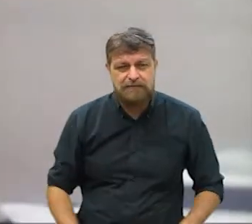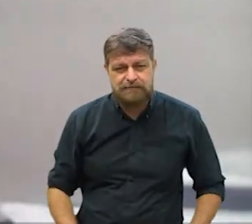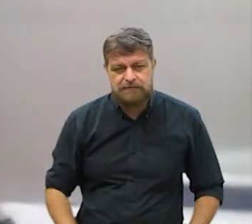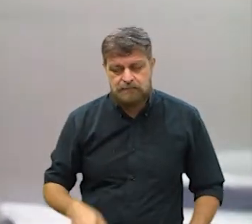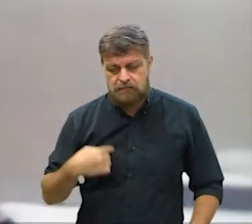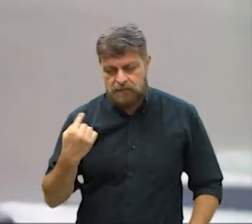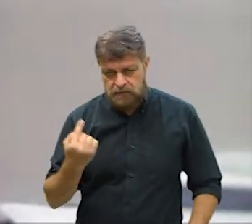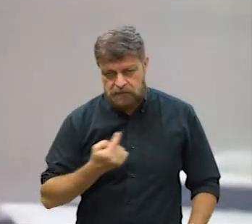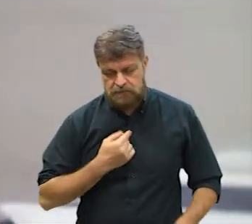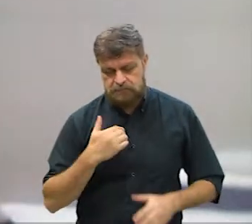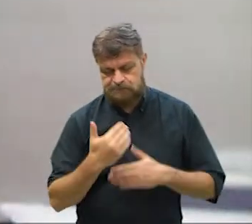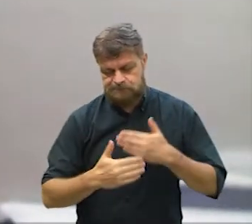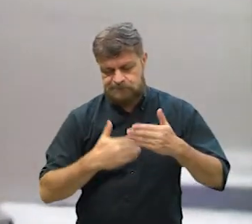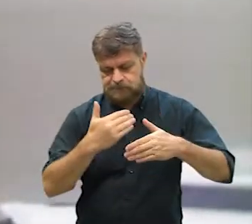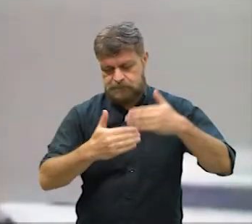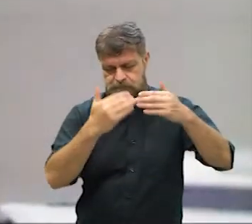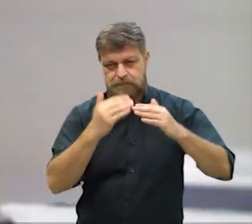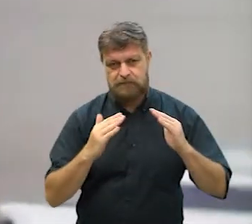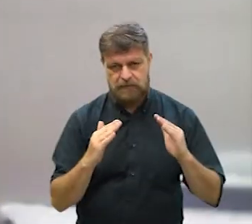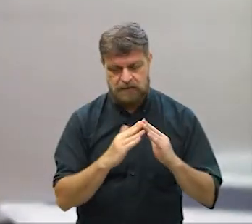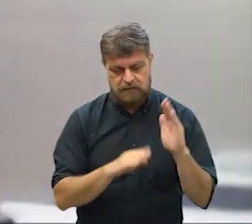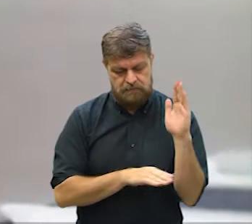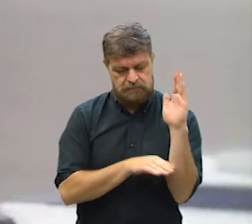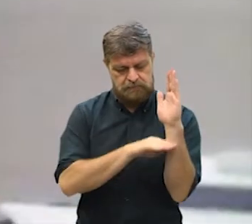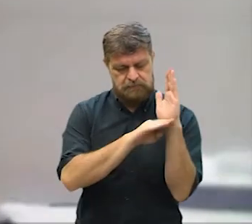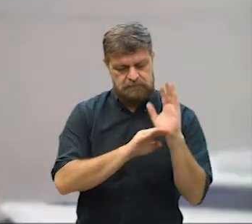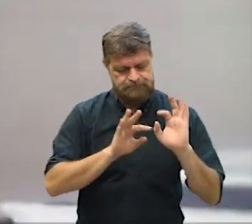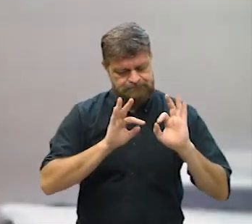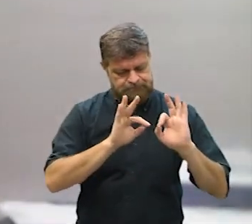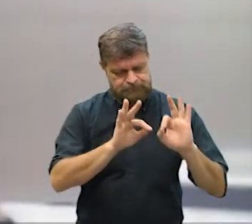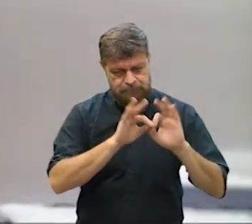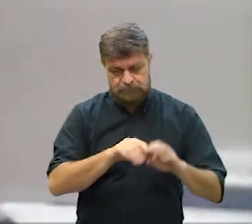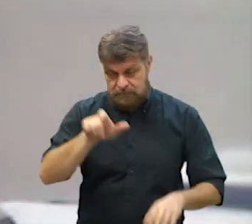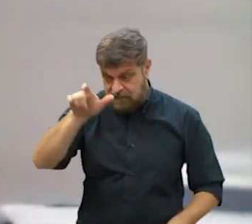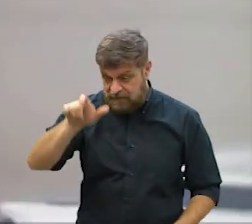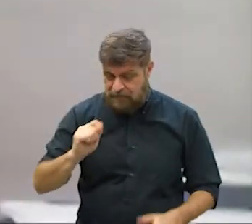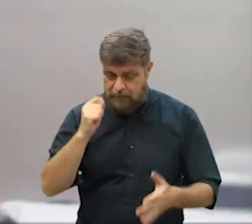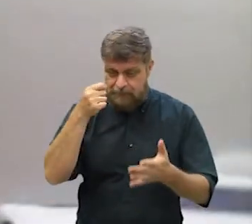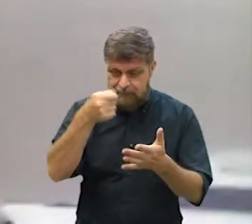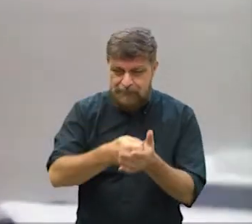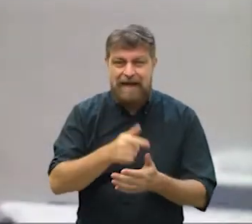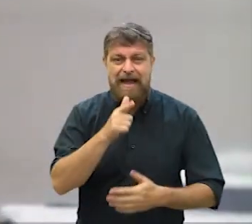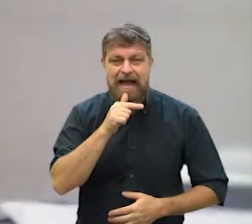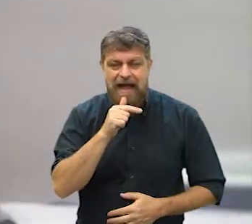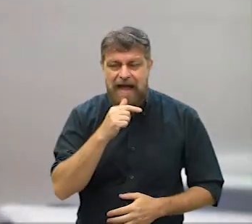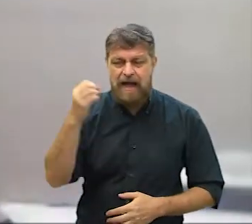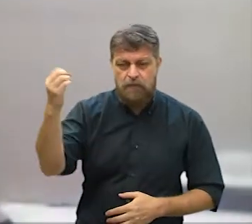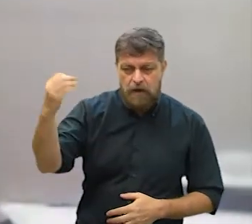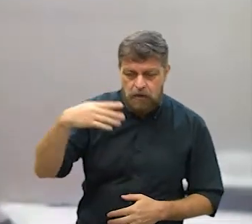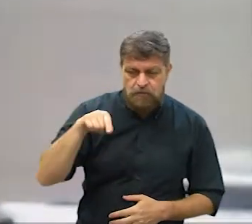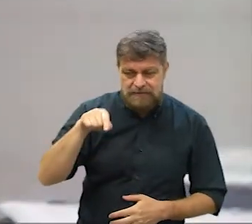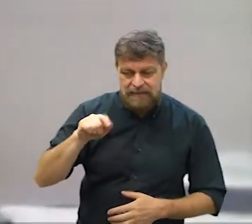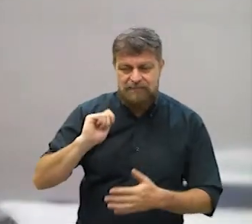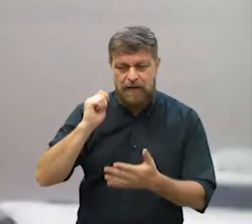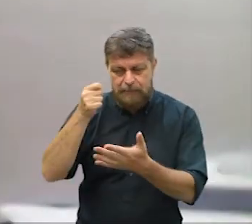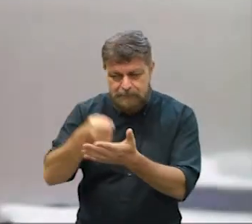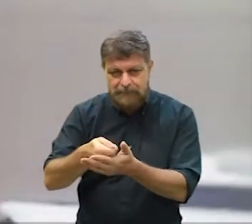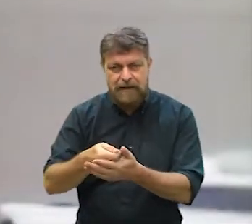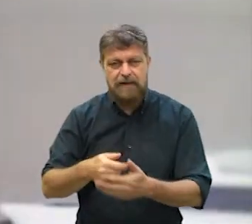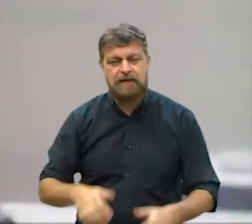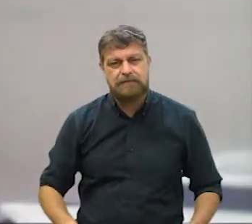Se nós avançarmos na habitação, já é uma grande coisa, porque ele vai pagar água, ele vai pagar luz, ele vai